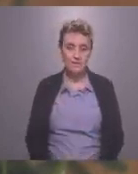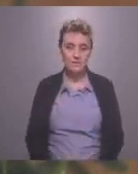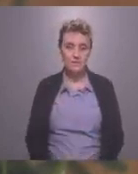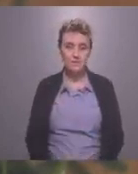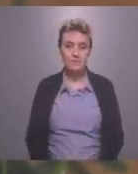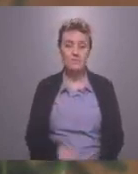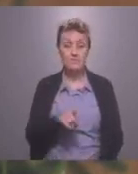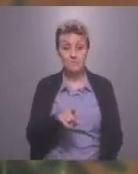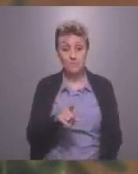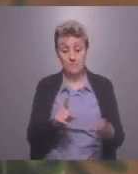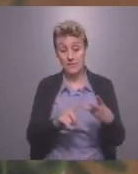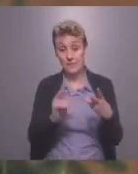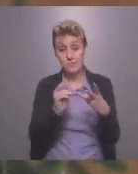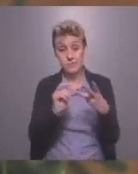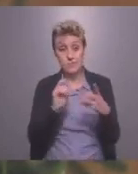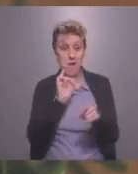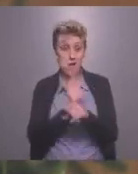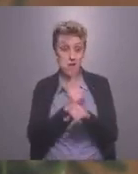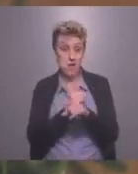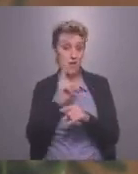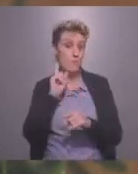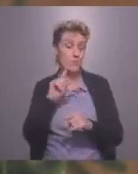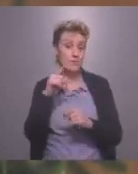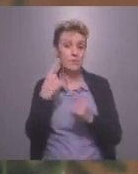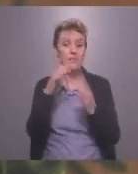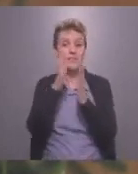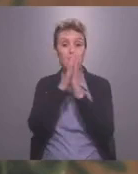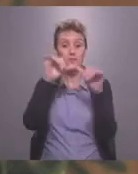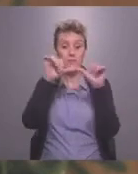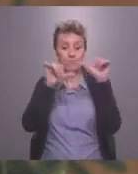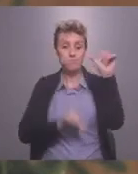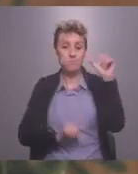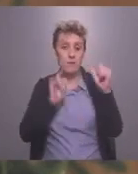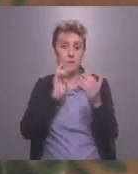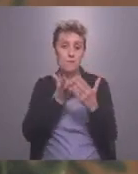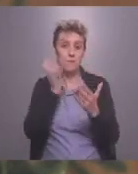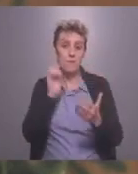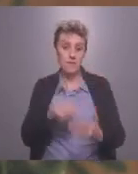E este é o terceiro aspecto que a Palavra de Deus sublinha.